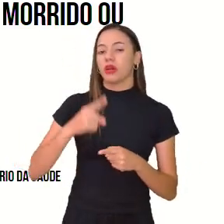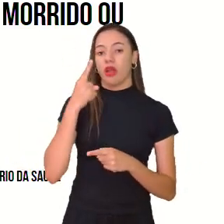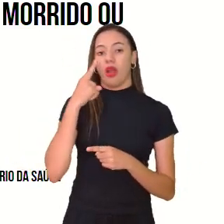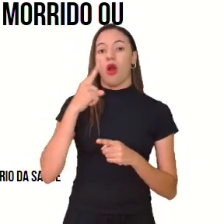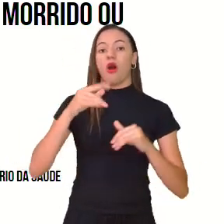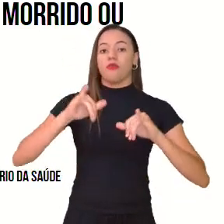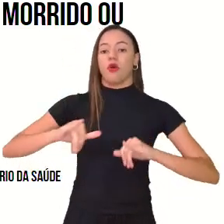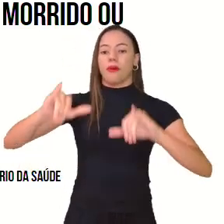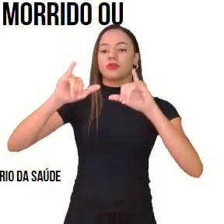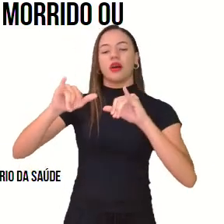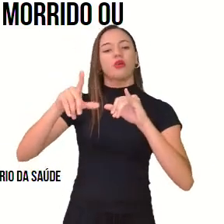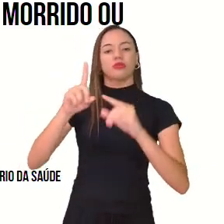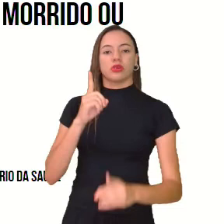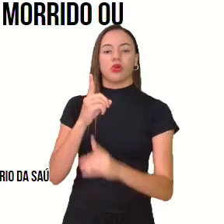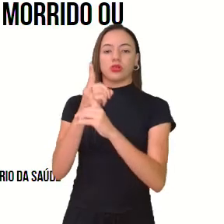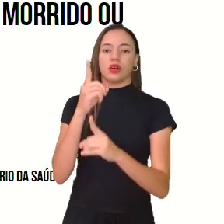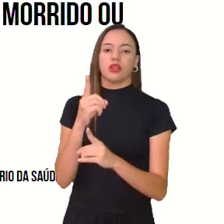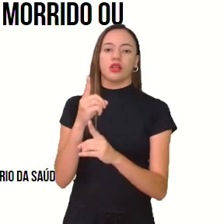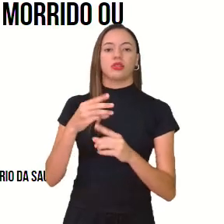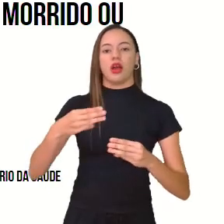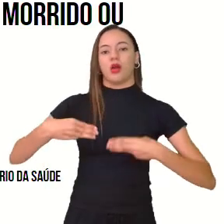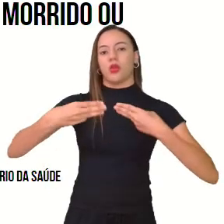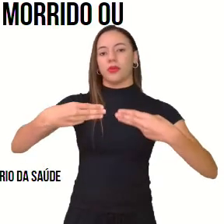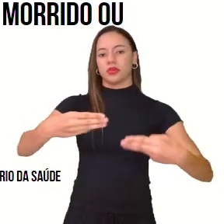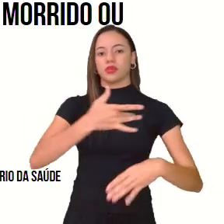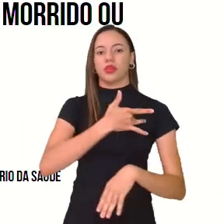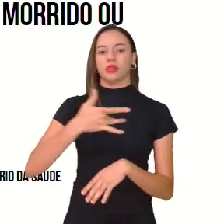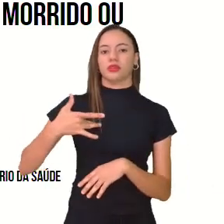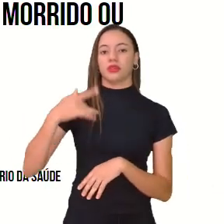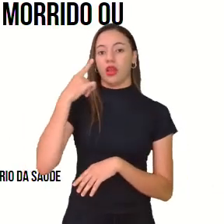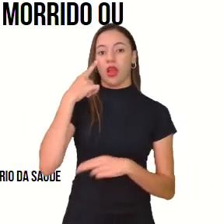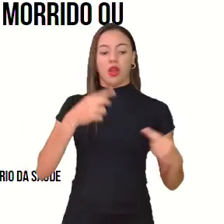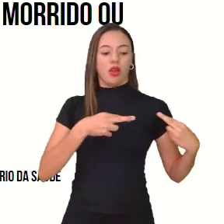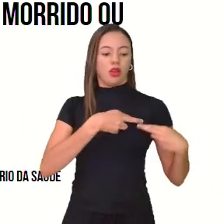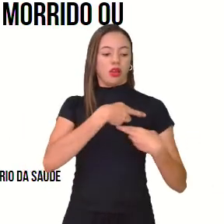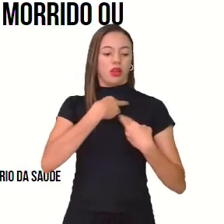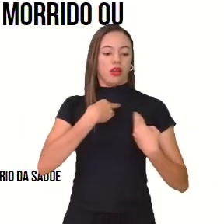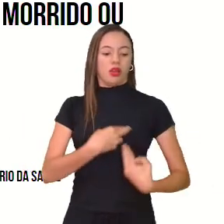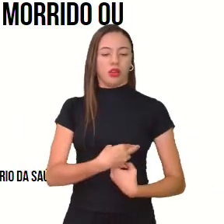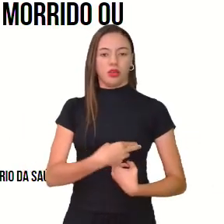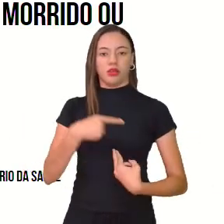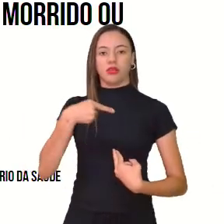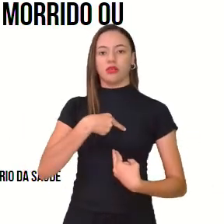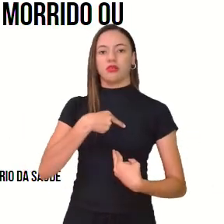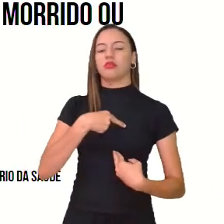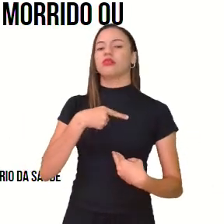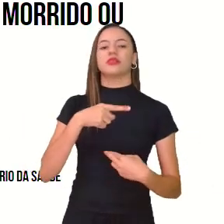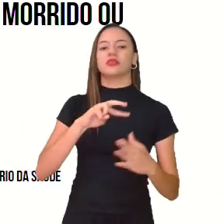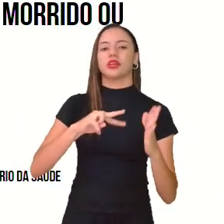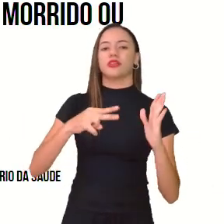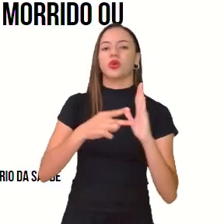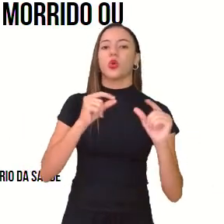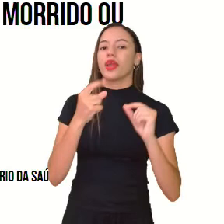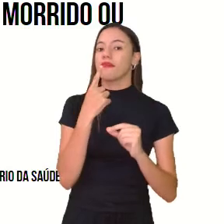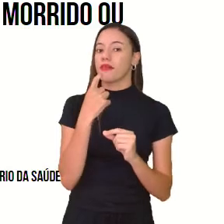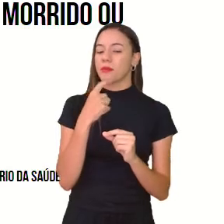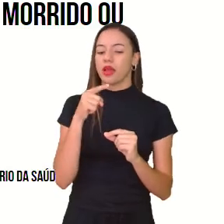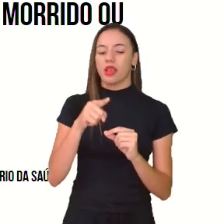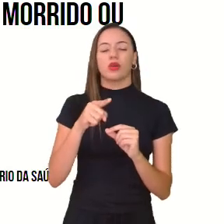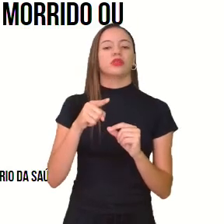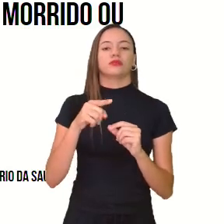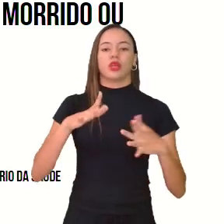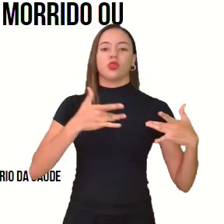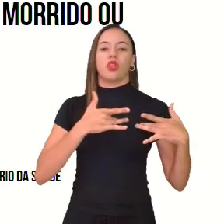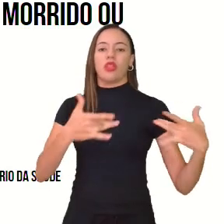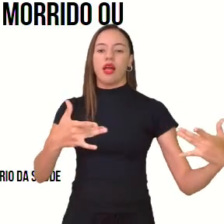da Saúde, tá? Então, o laço vermelho, ele é visto como um símbolo de solidariedade e de comprometimento na luta contra